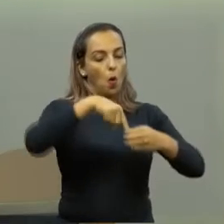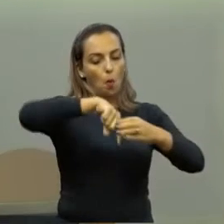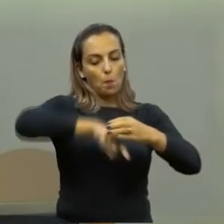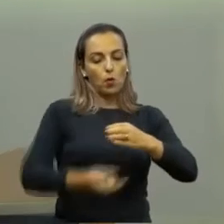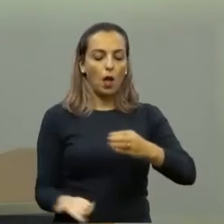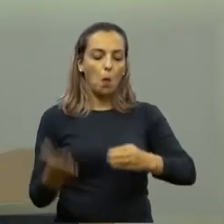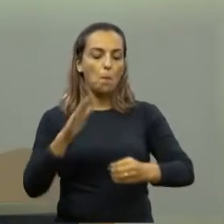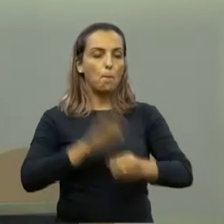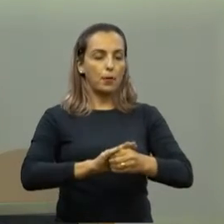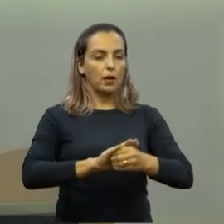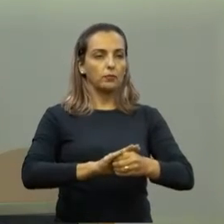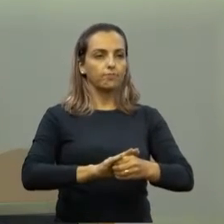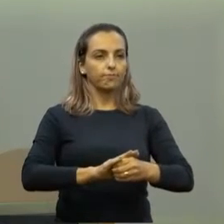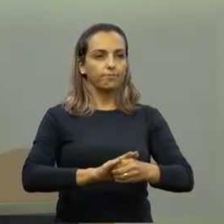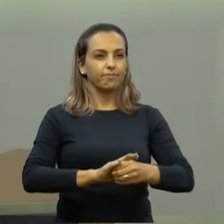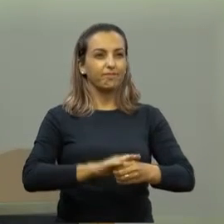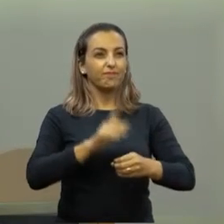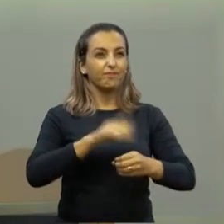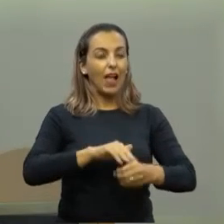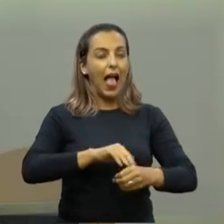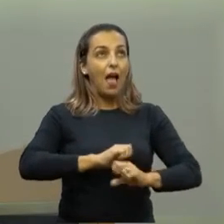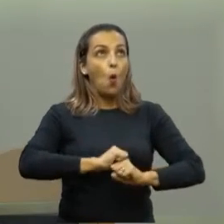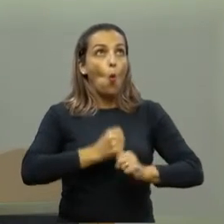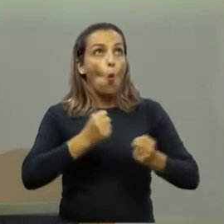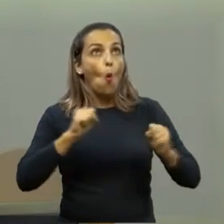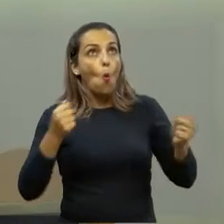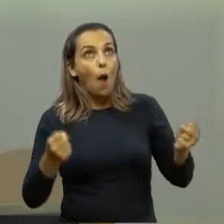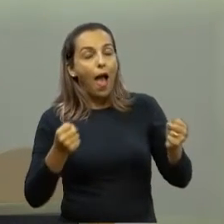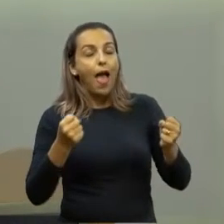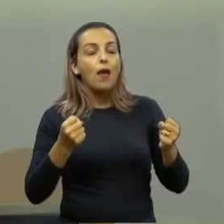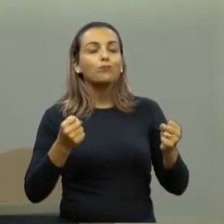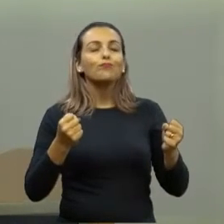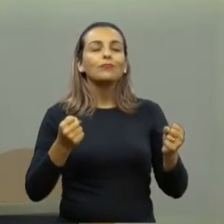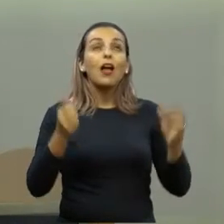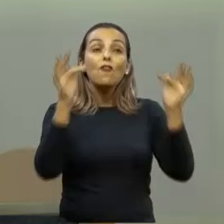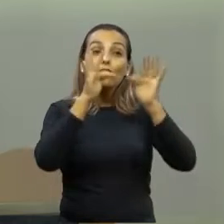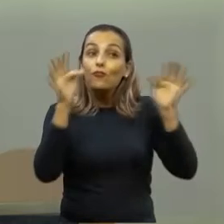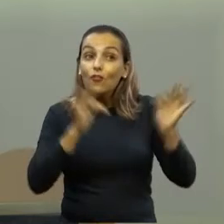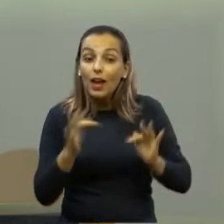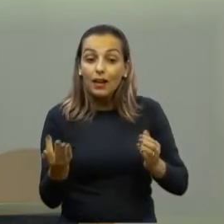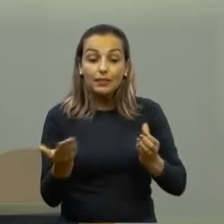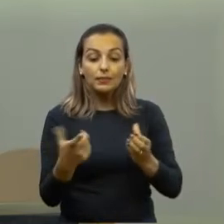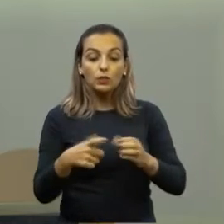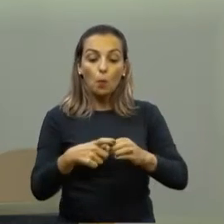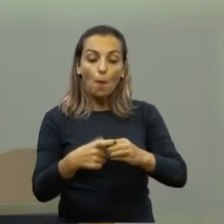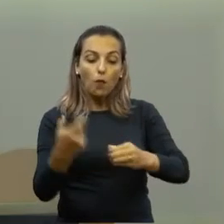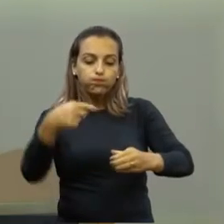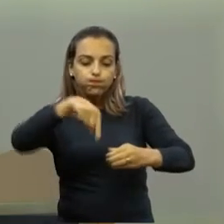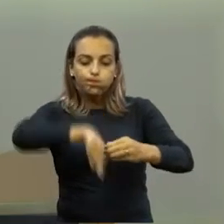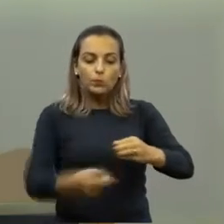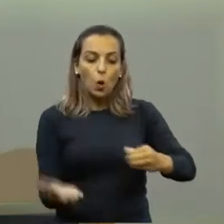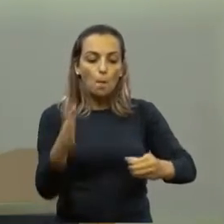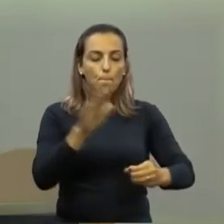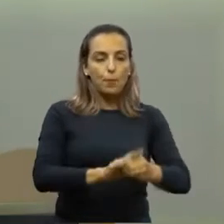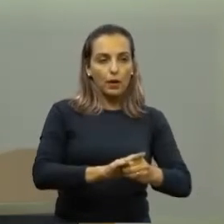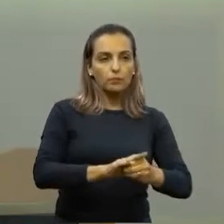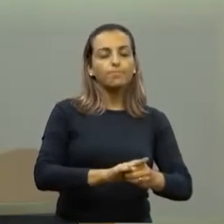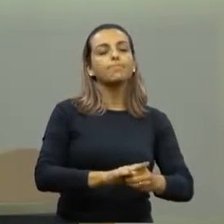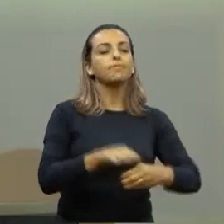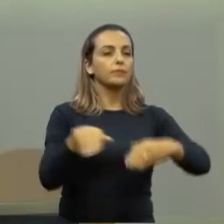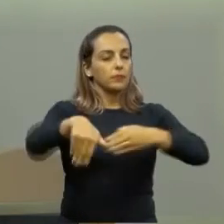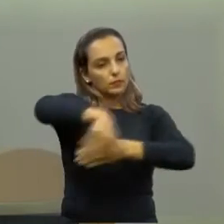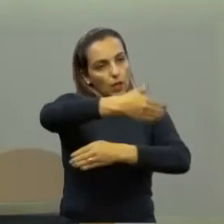aqui rapaz eram mais que uma piscina eu quase chorei de alegria quando eu vi tá o buraco na Rua Flamínio Ramalho